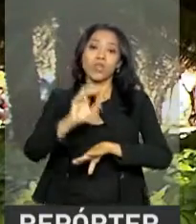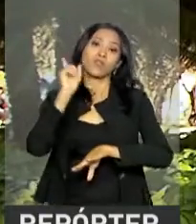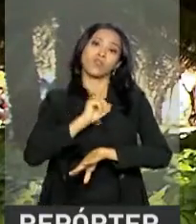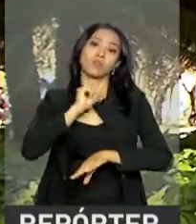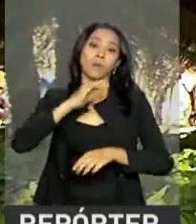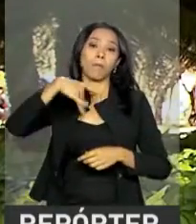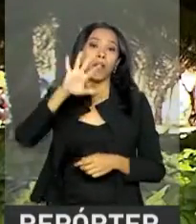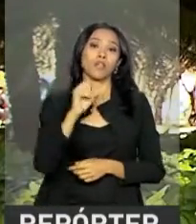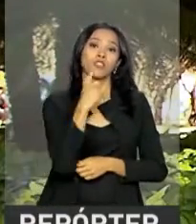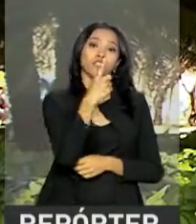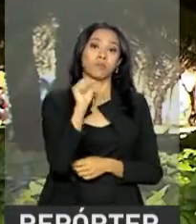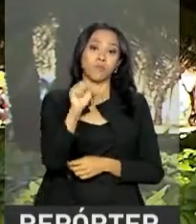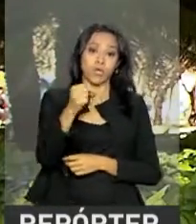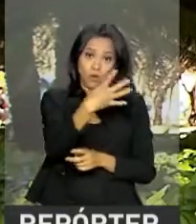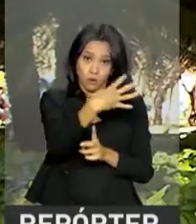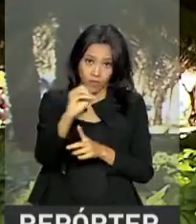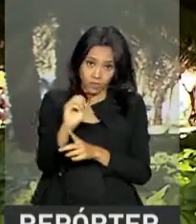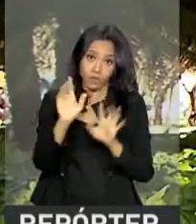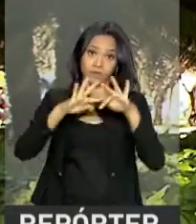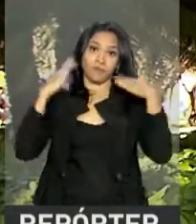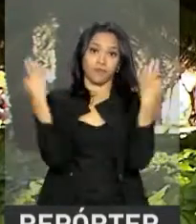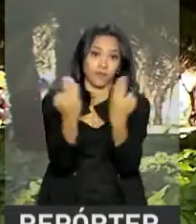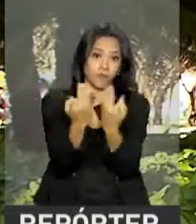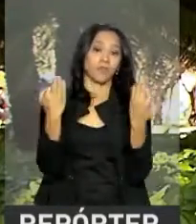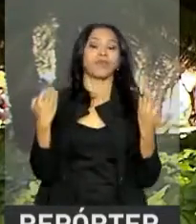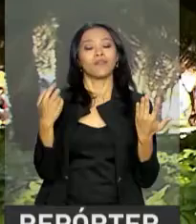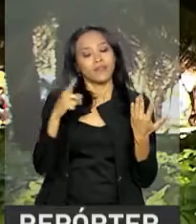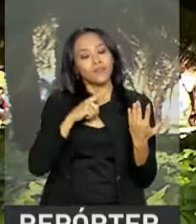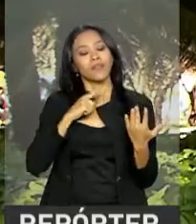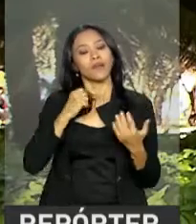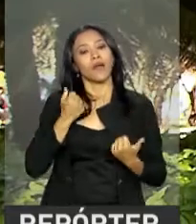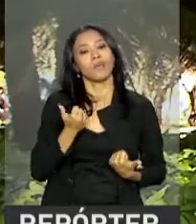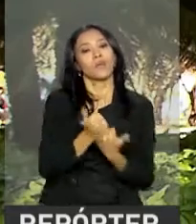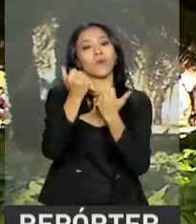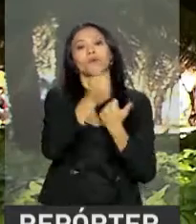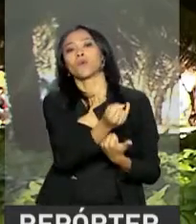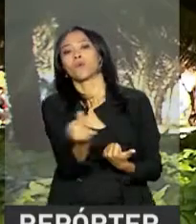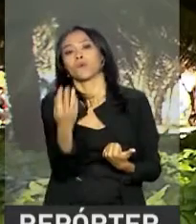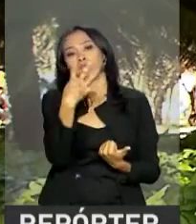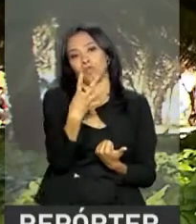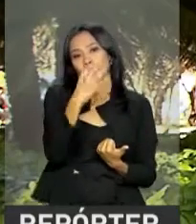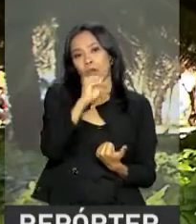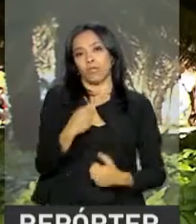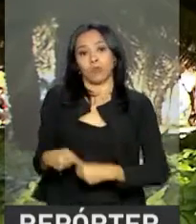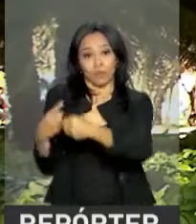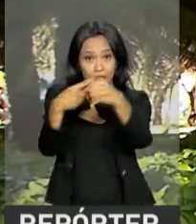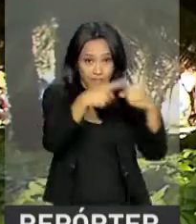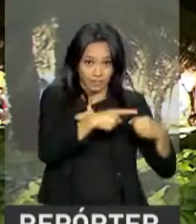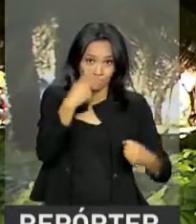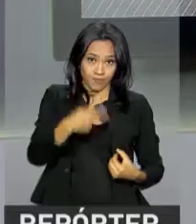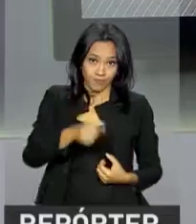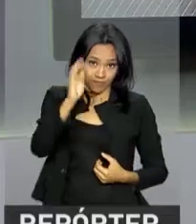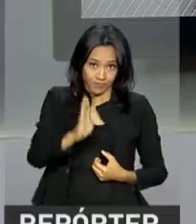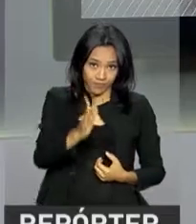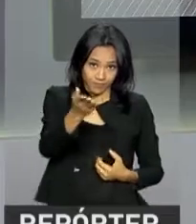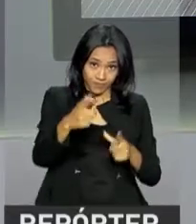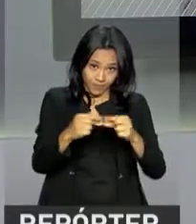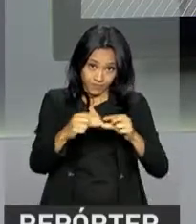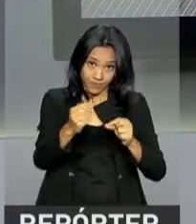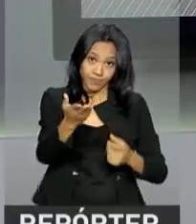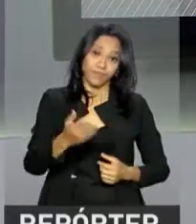1400 famílias são beneficiadas em 40 municípios de brasília cleide lopes